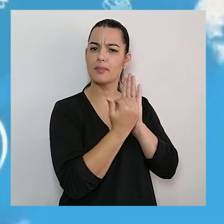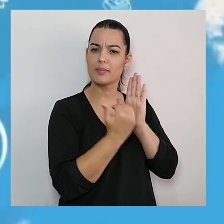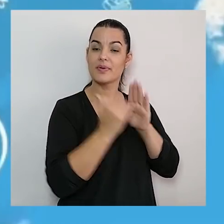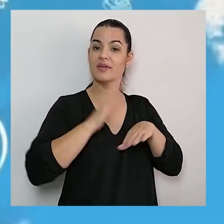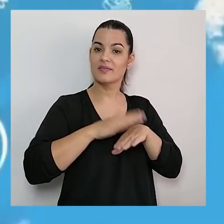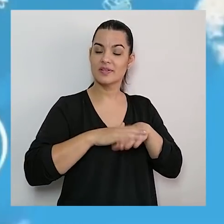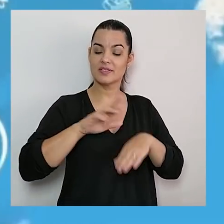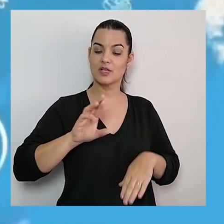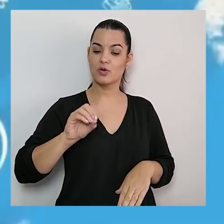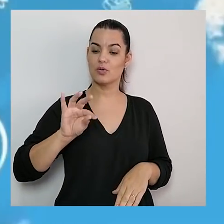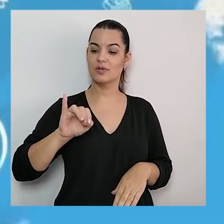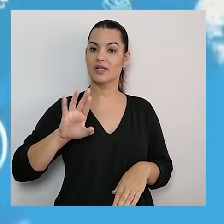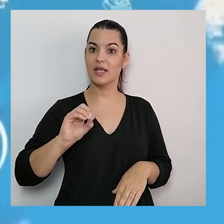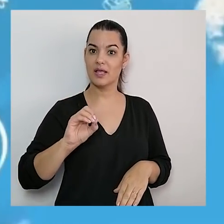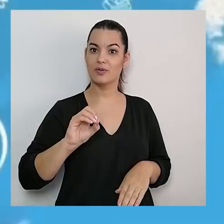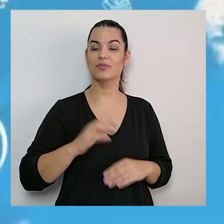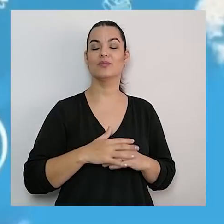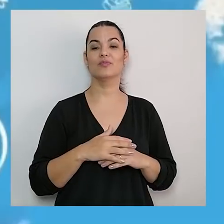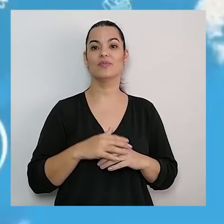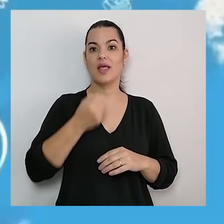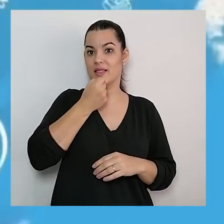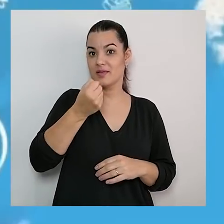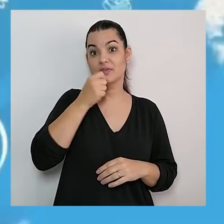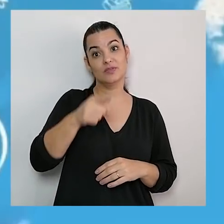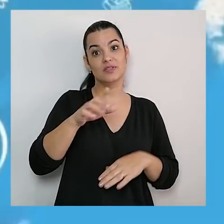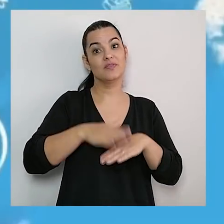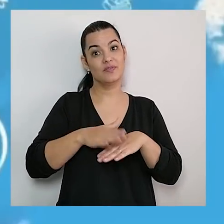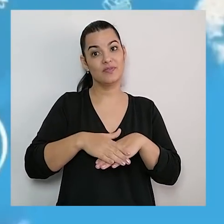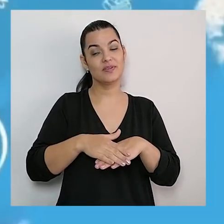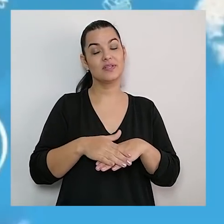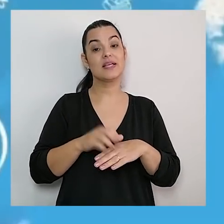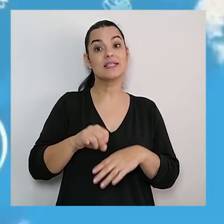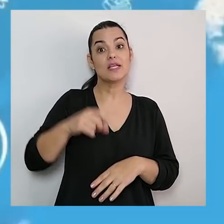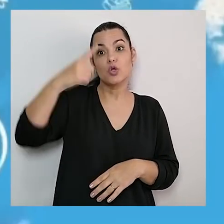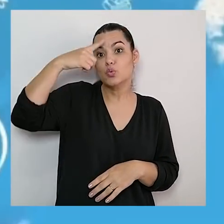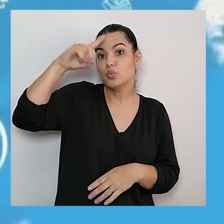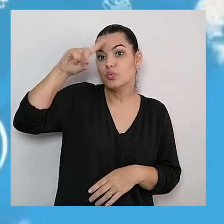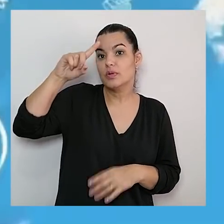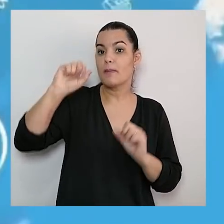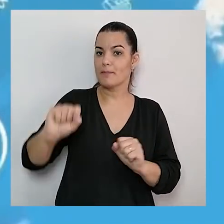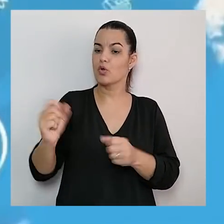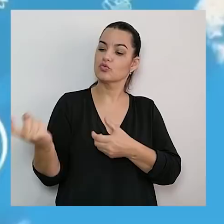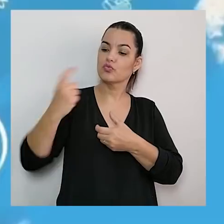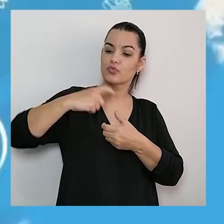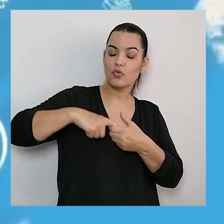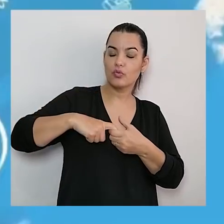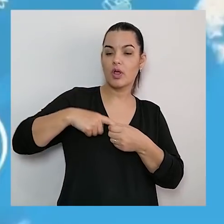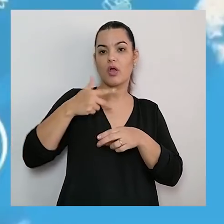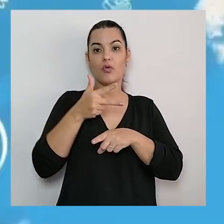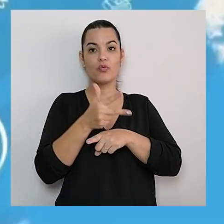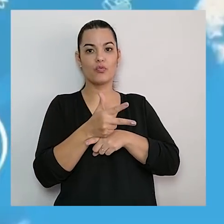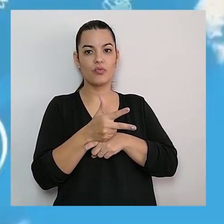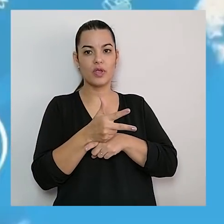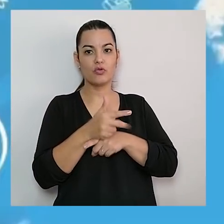seu roteiro para a entrevista, você irá produzi-lo. Caso tenha dúvidas, você pode retomar o